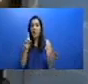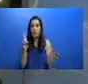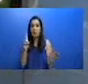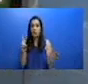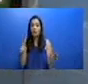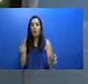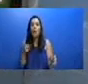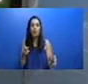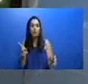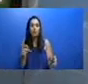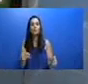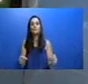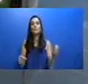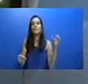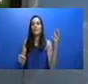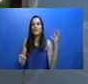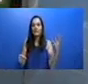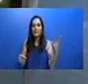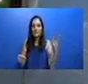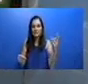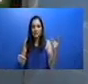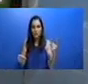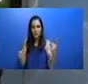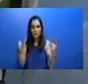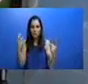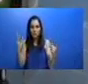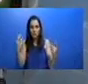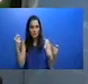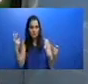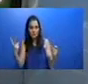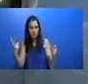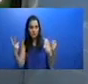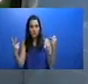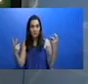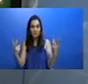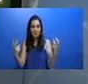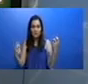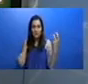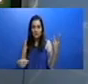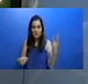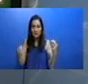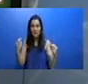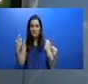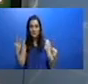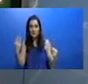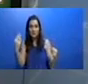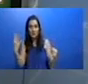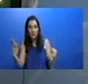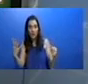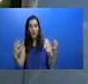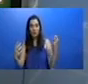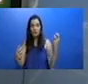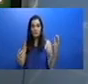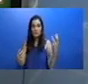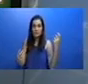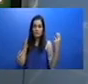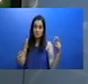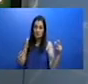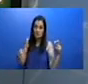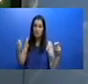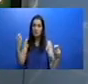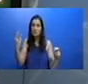38. Continuando. 31, 32, 33, 34,